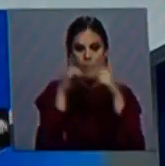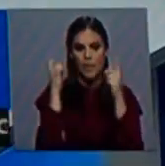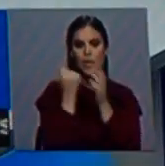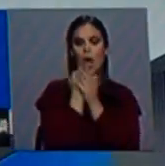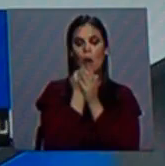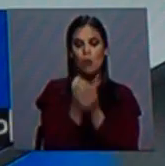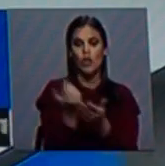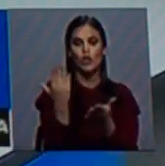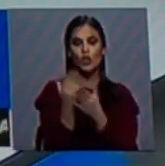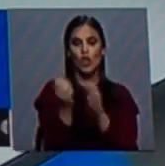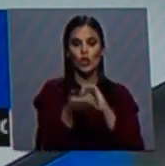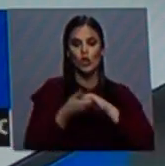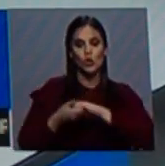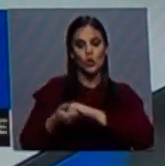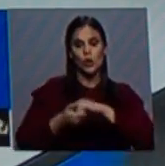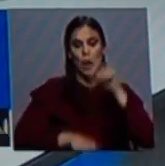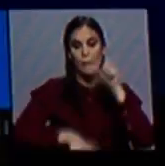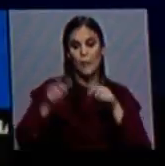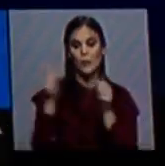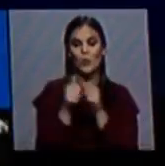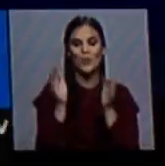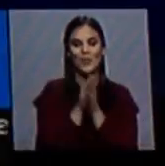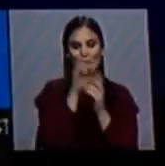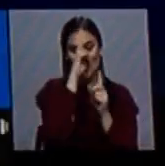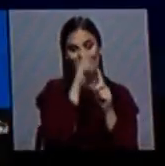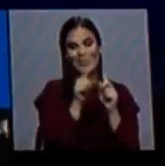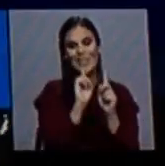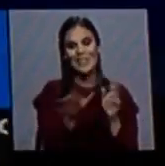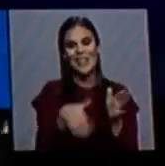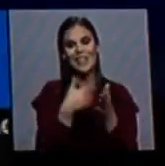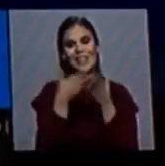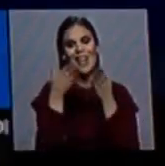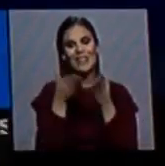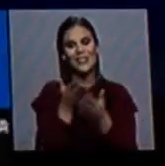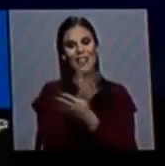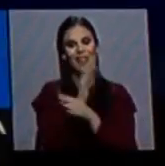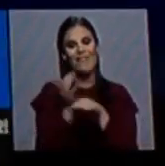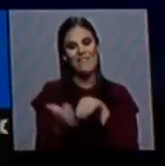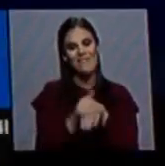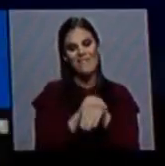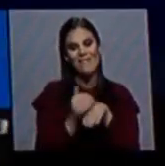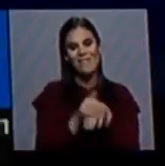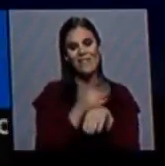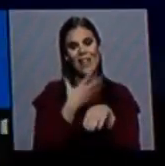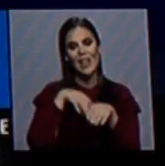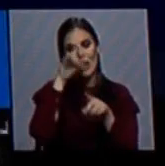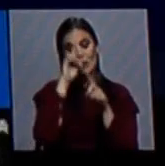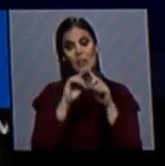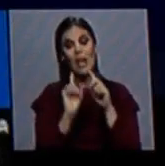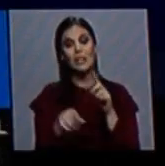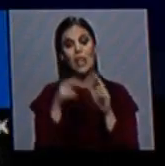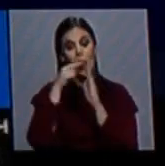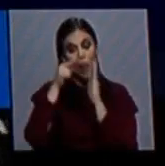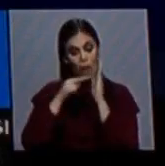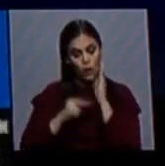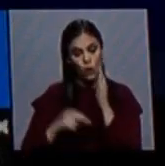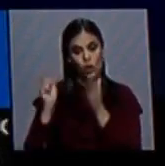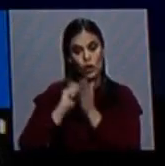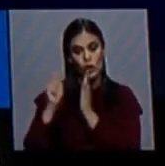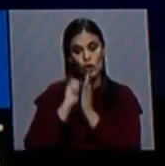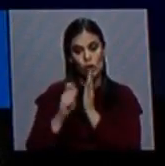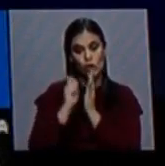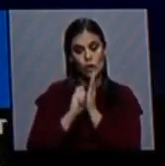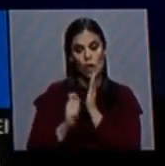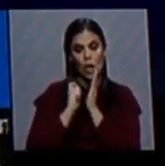escolas solidárias, ilustradores. No fundo é uma grande rede de afetos que pretende, ao mesmo tempo, desenvolver a leitura e a escrita, a